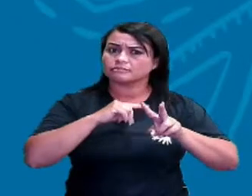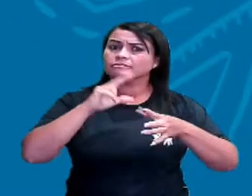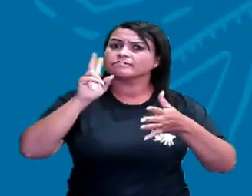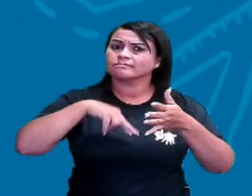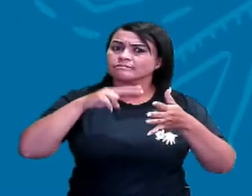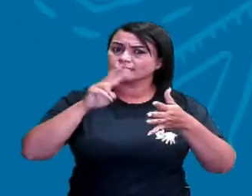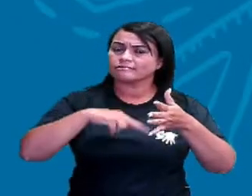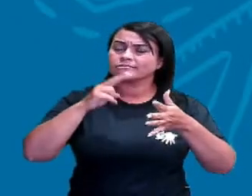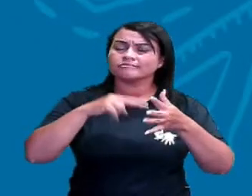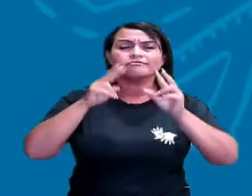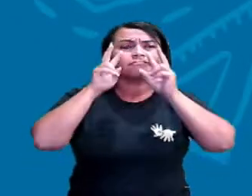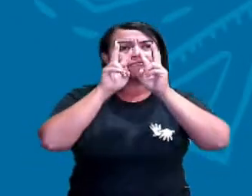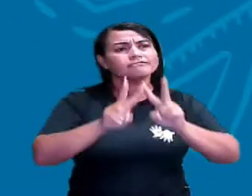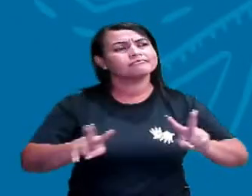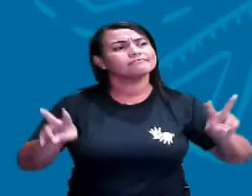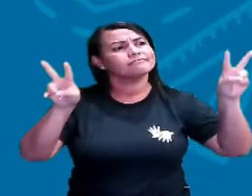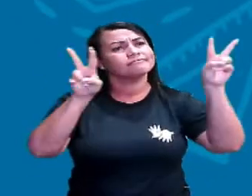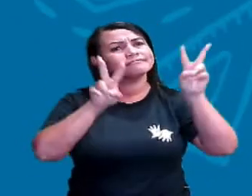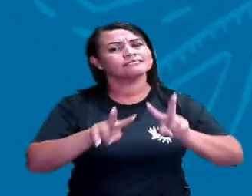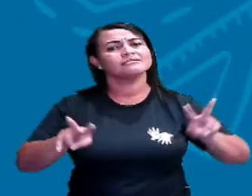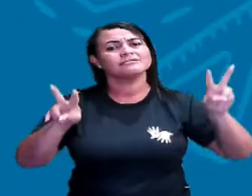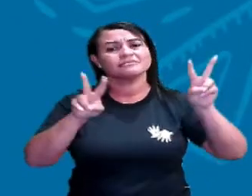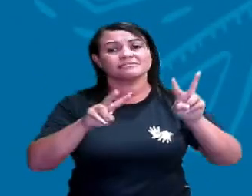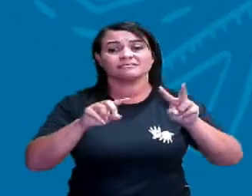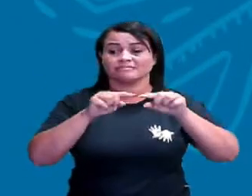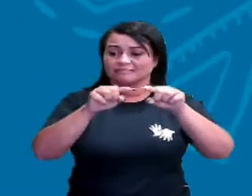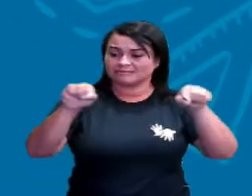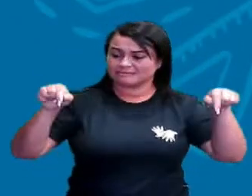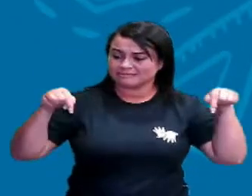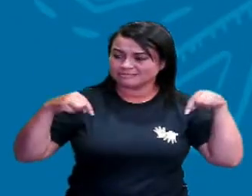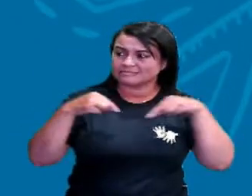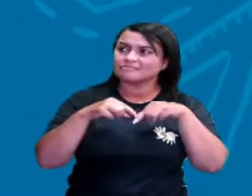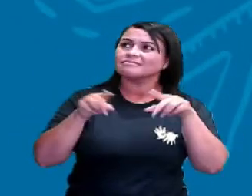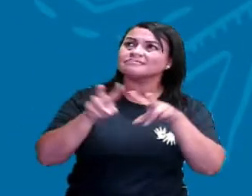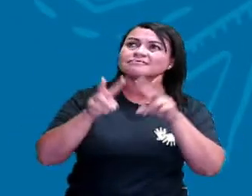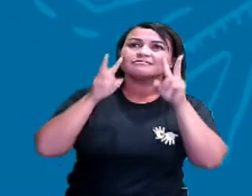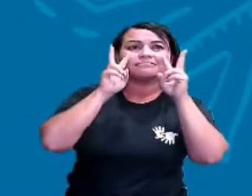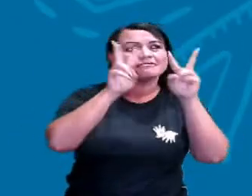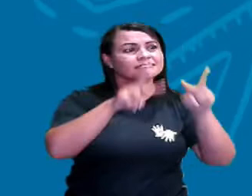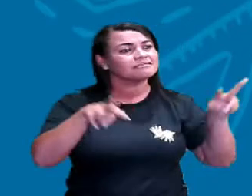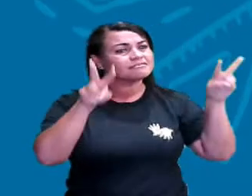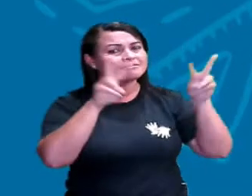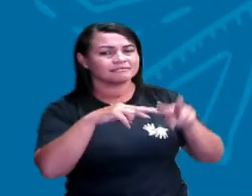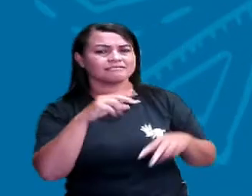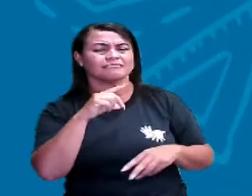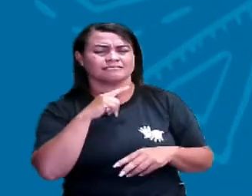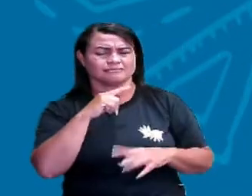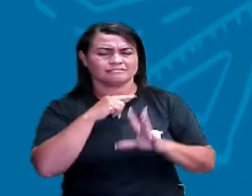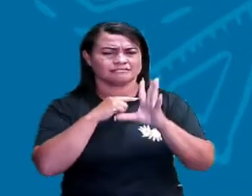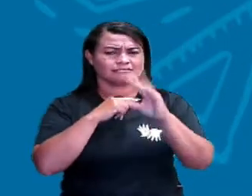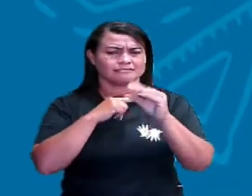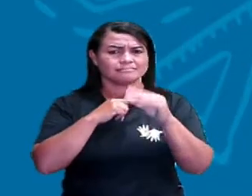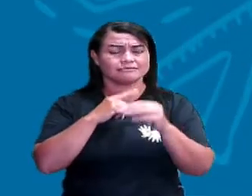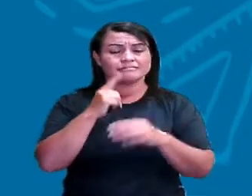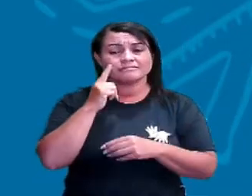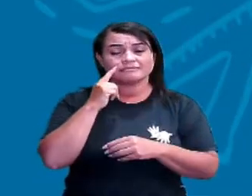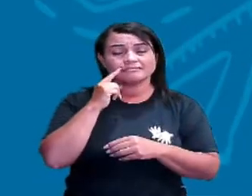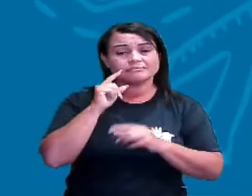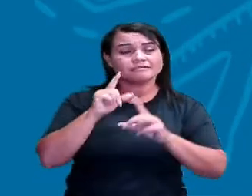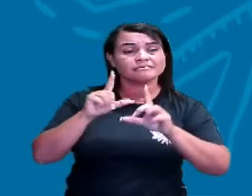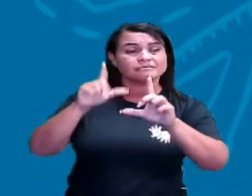nosso redor está cheio de leitura. Aqui, nesse cenário, está cheio de leitura, né? O logomarca